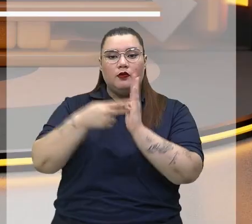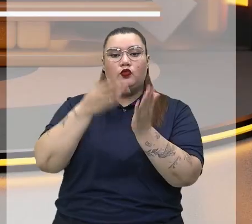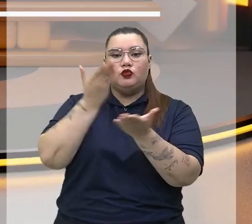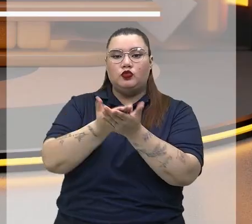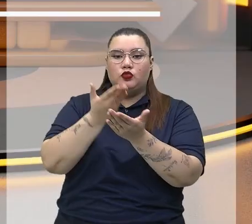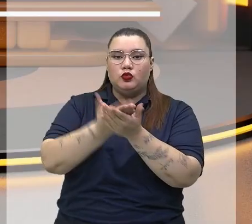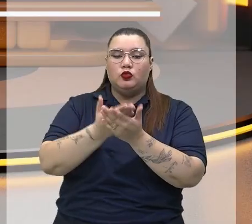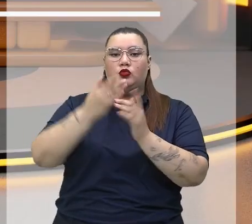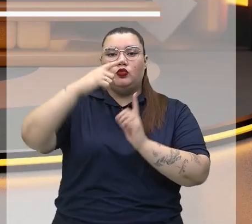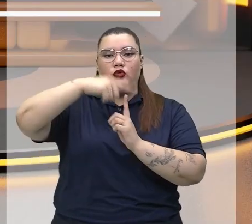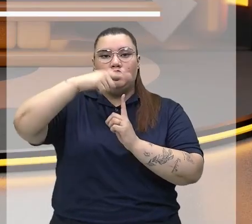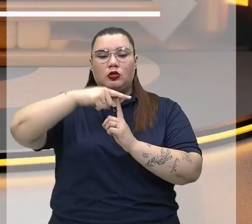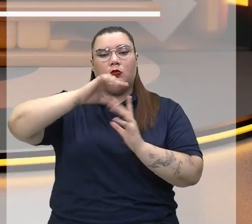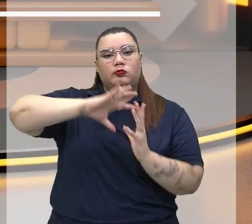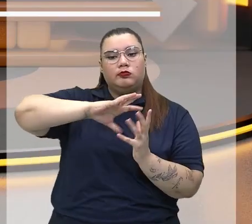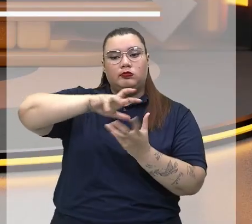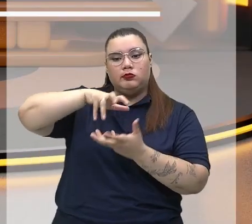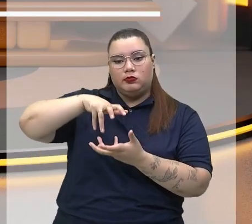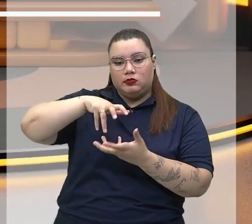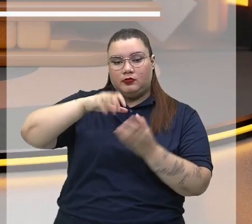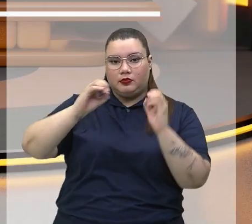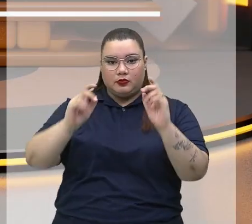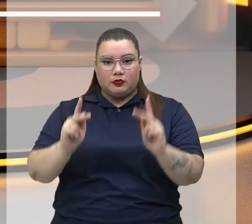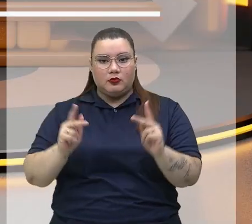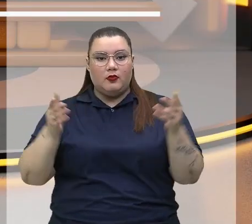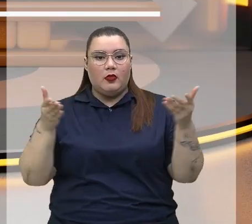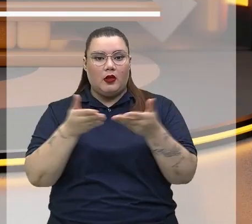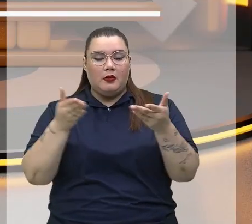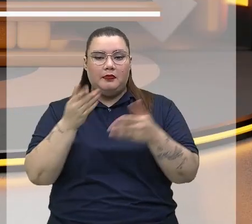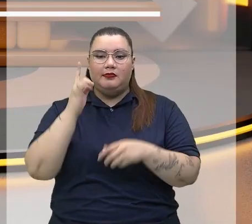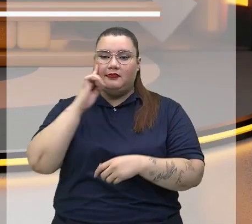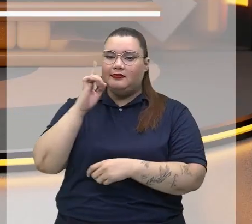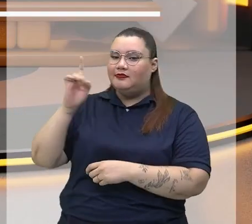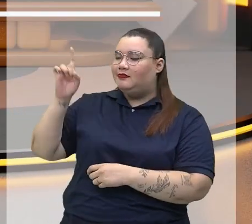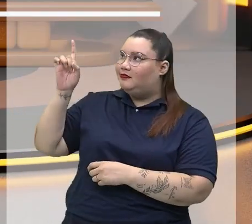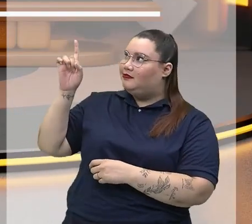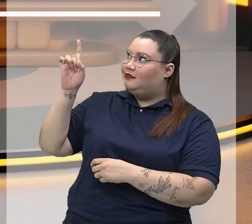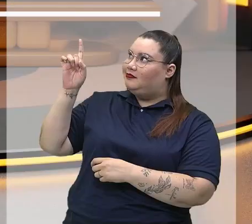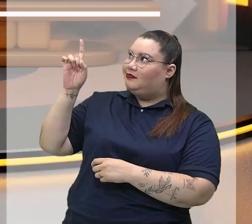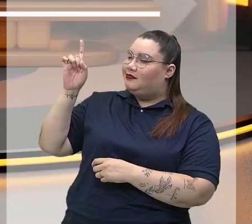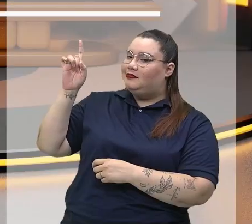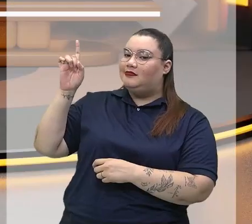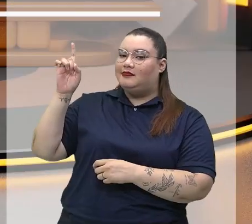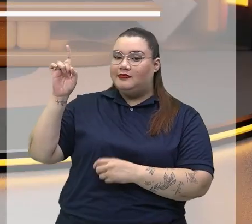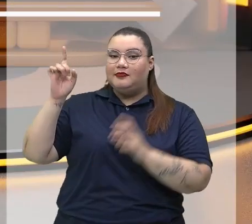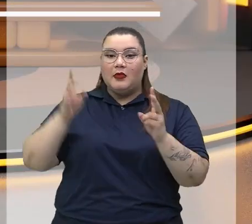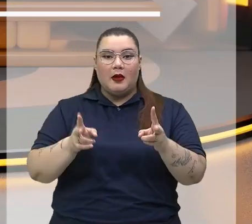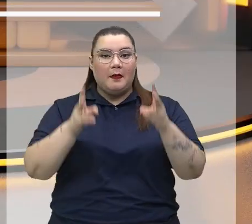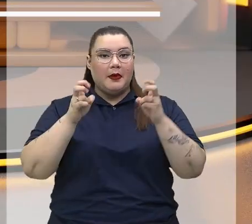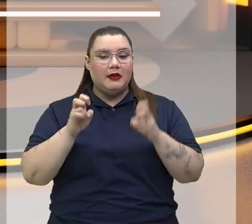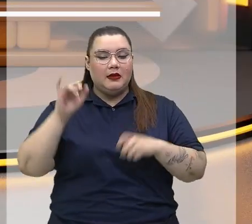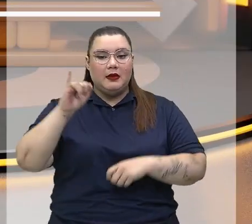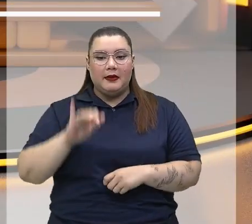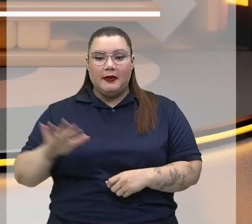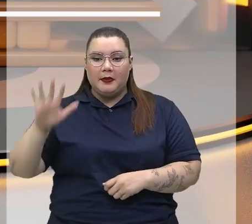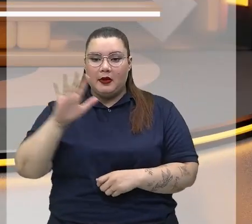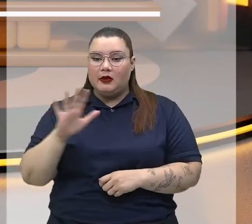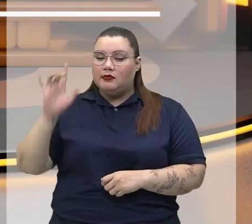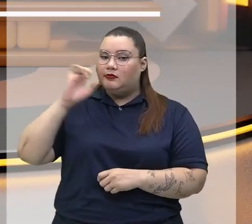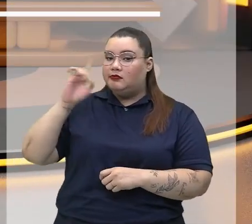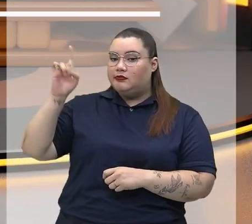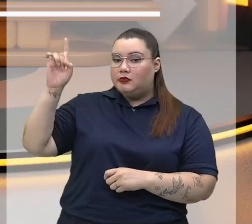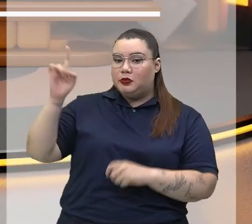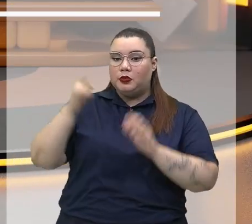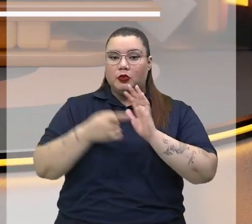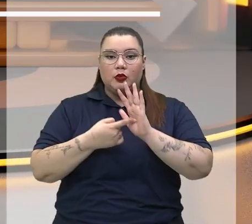visualizar isso direitinho, observem esta imagem. Vejam esta imagem e aí você